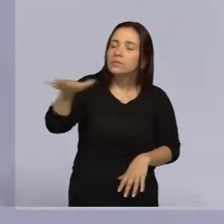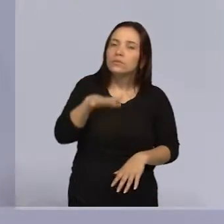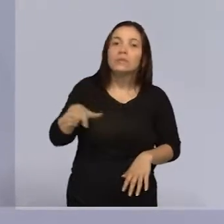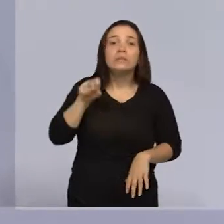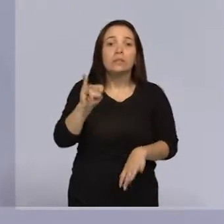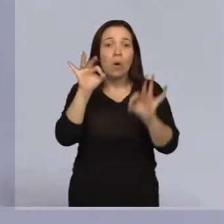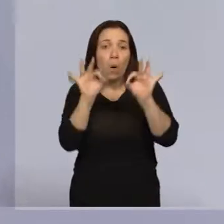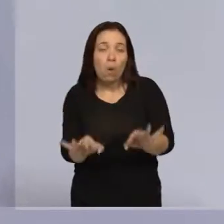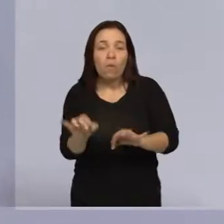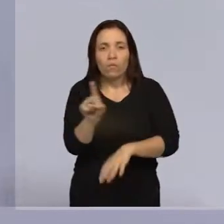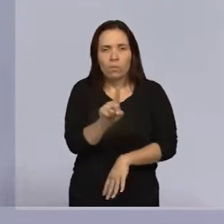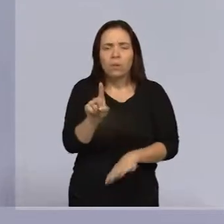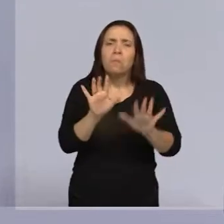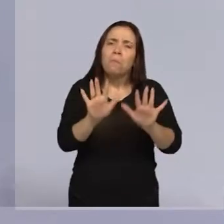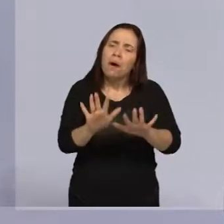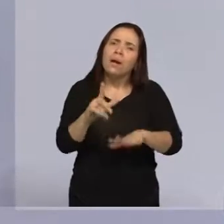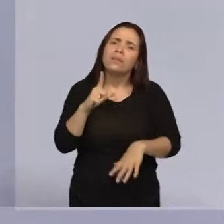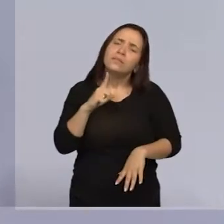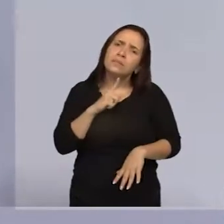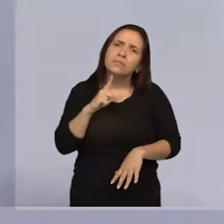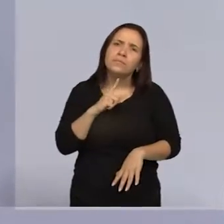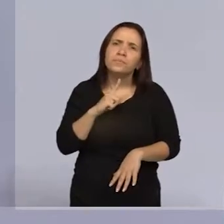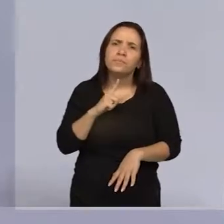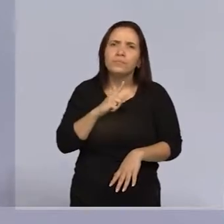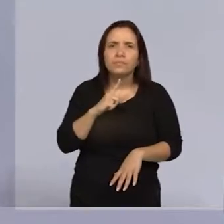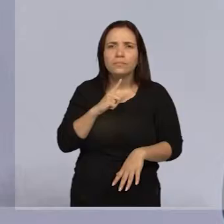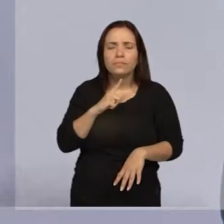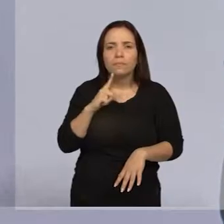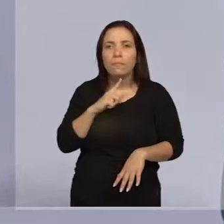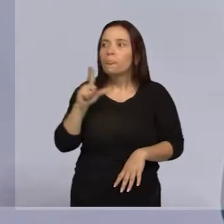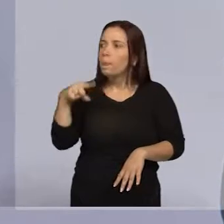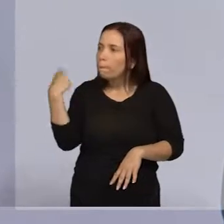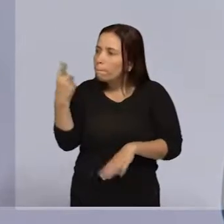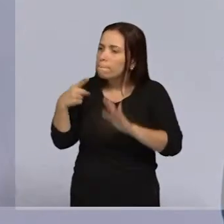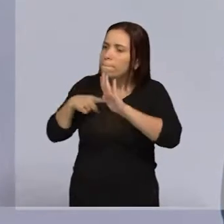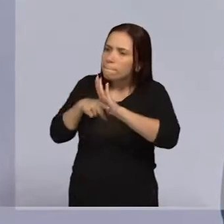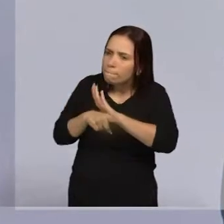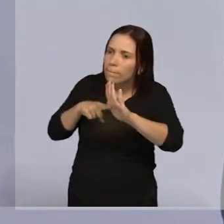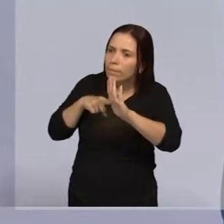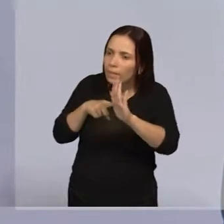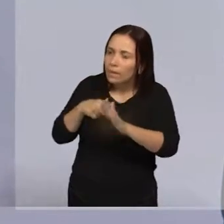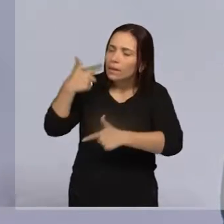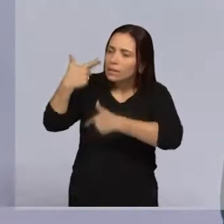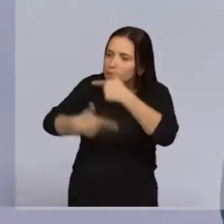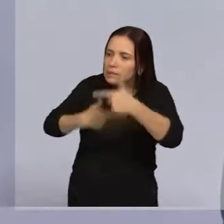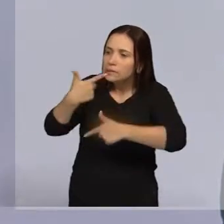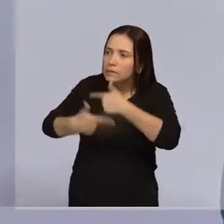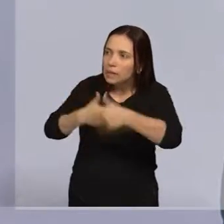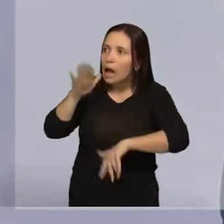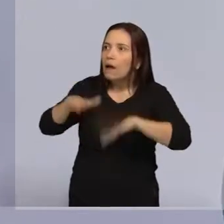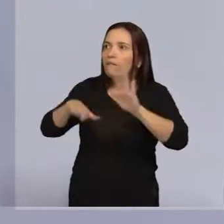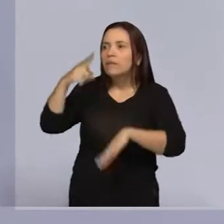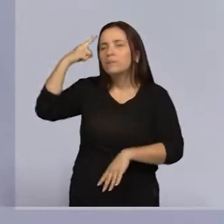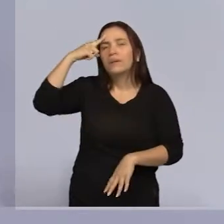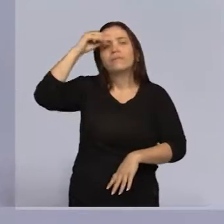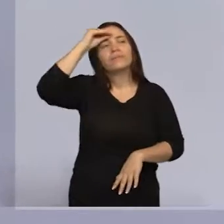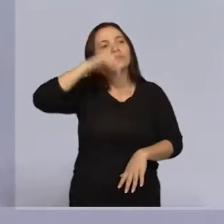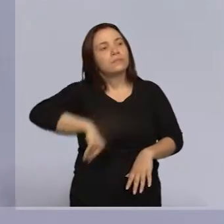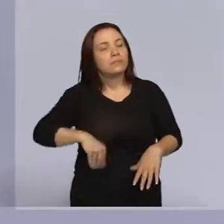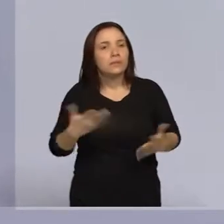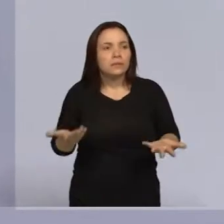ou não. Então. Mas são tantos cliques para poder a gente conseguir, que às vezes dá vontade até de desistir. O